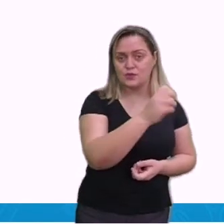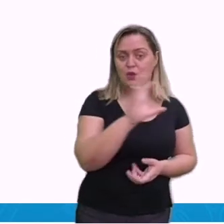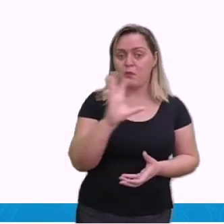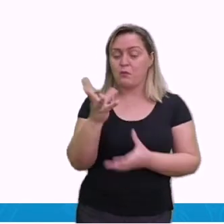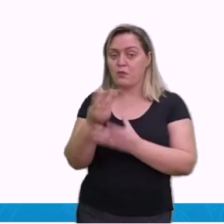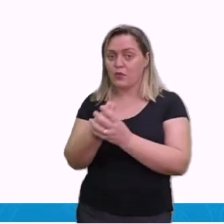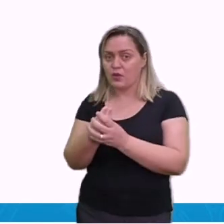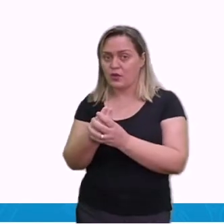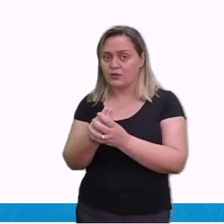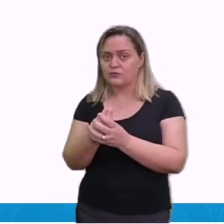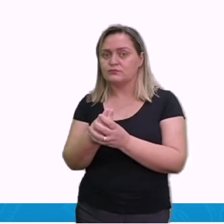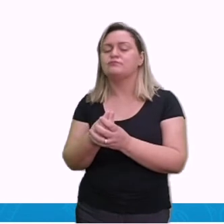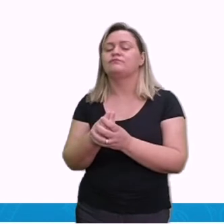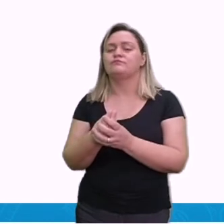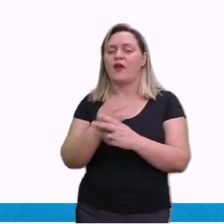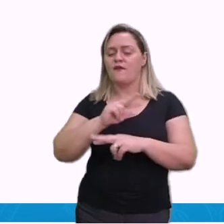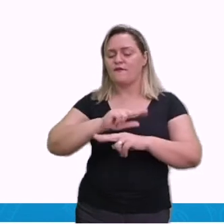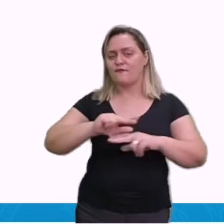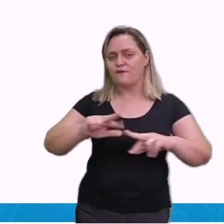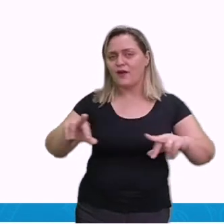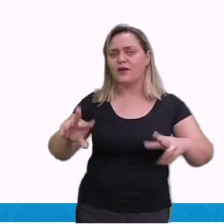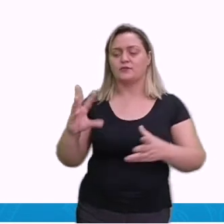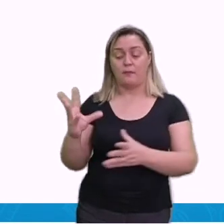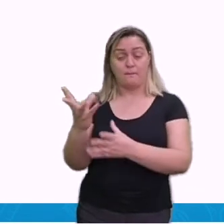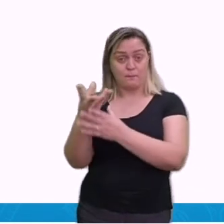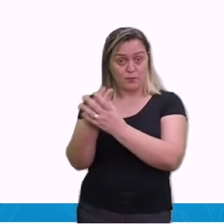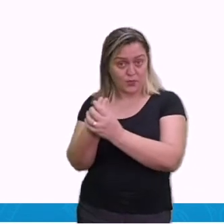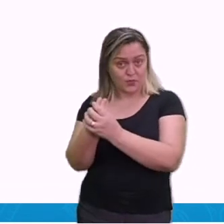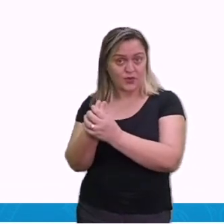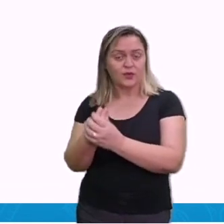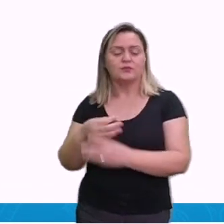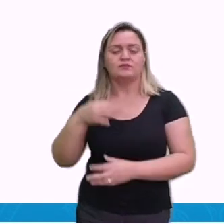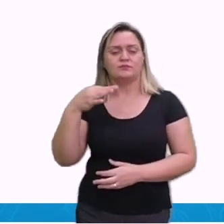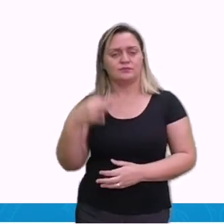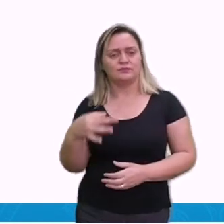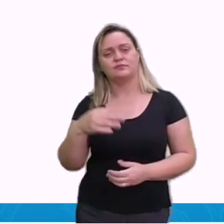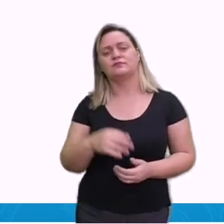plural? Vamos lá? Singular, somente uma formiga.